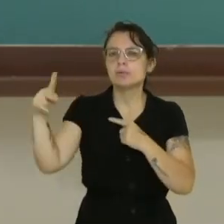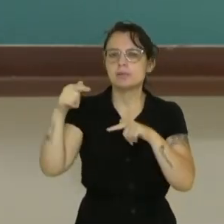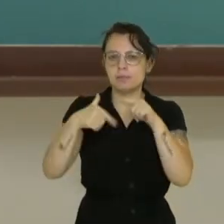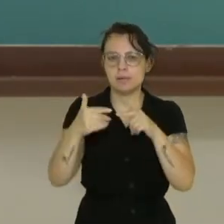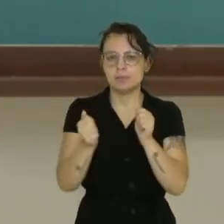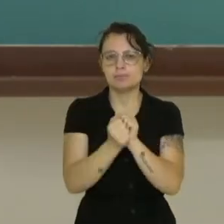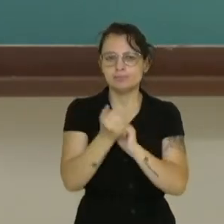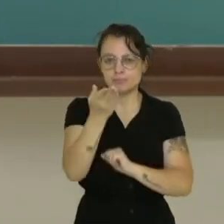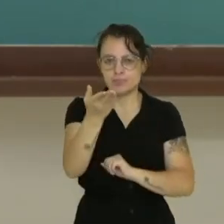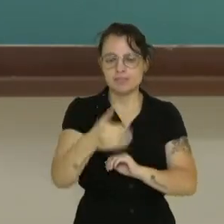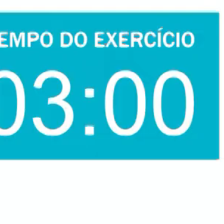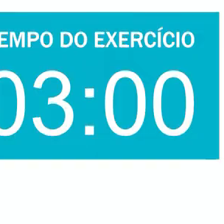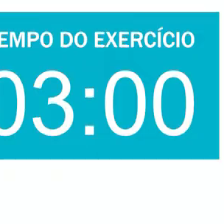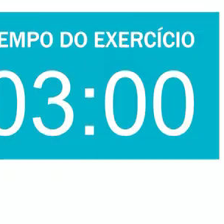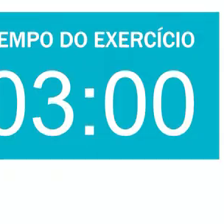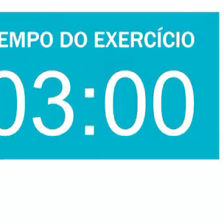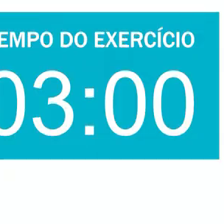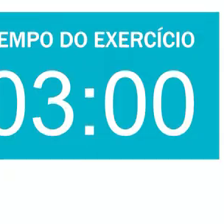vocês.